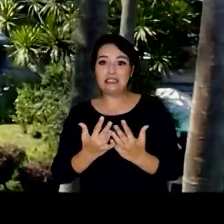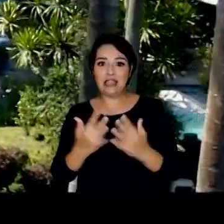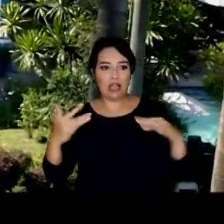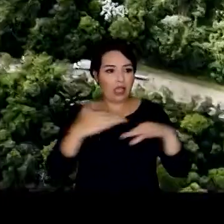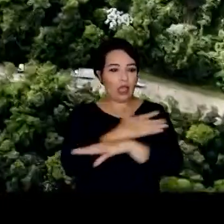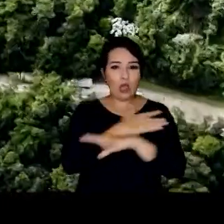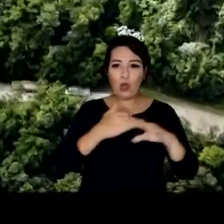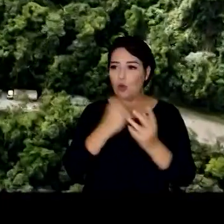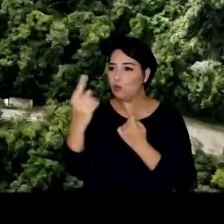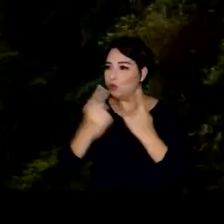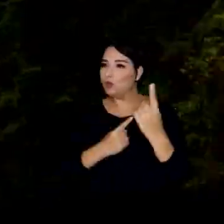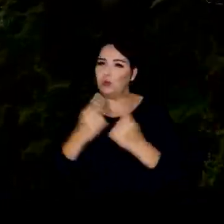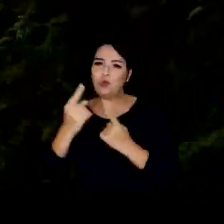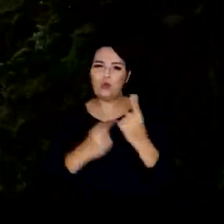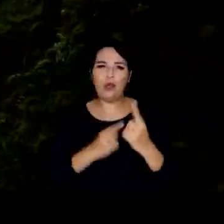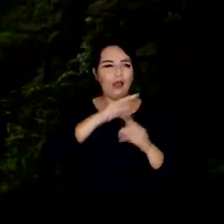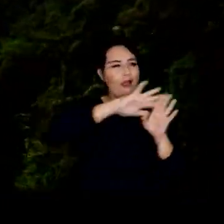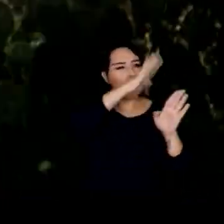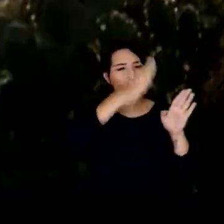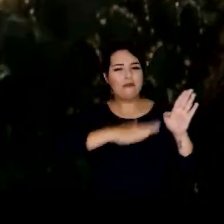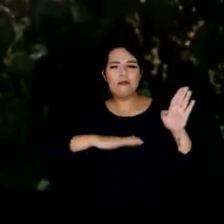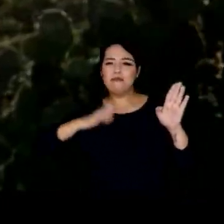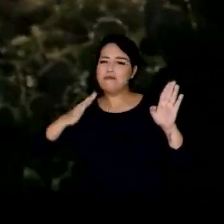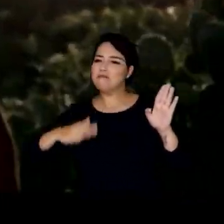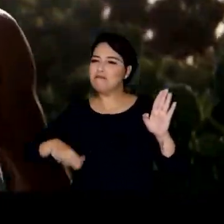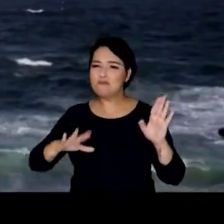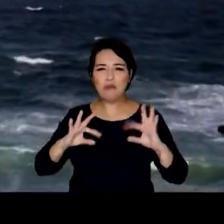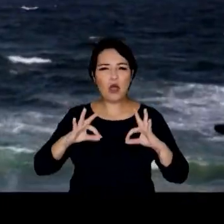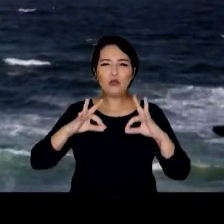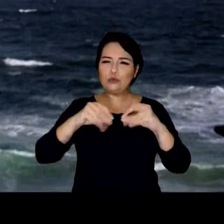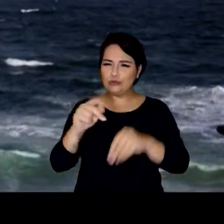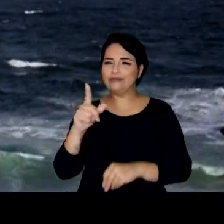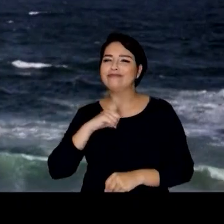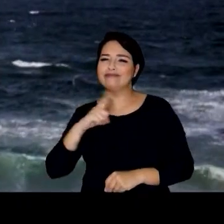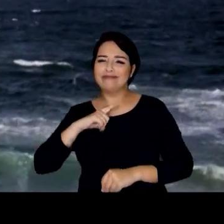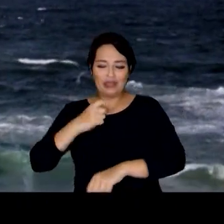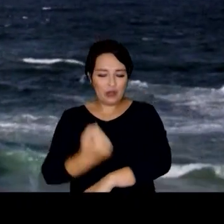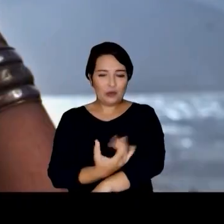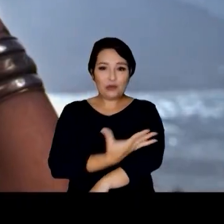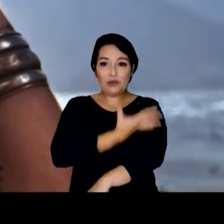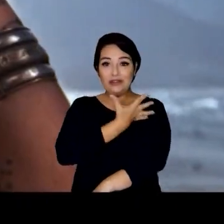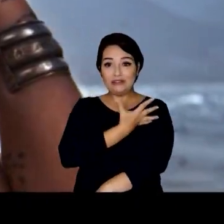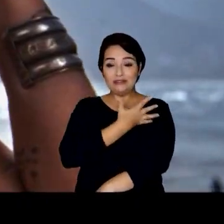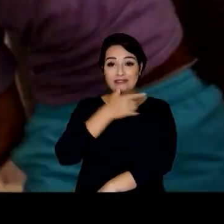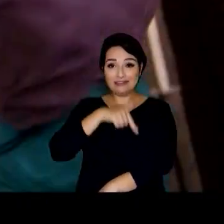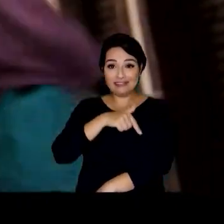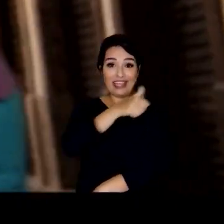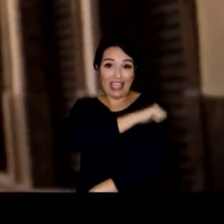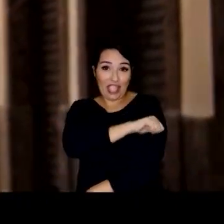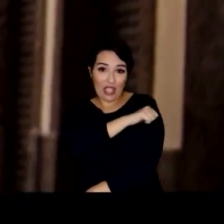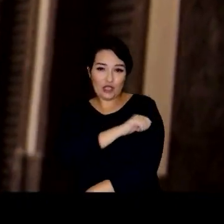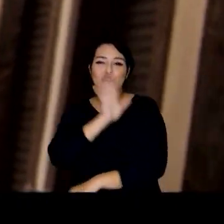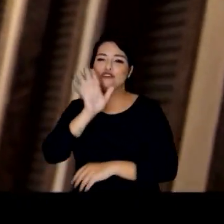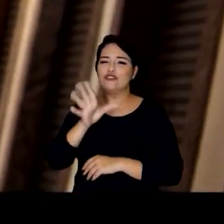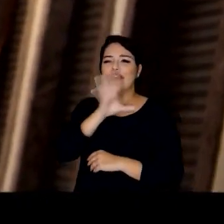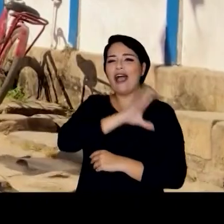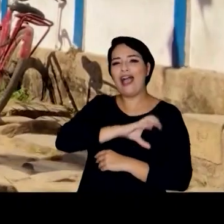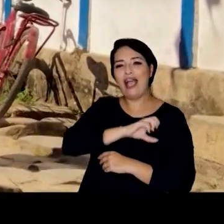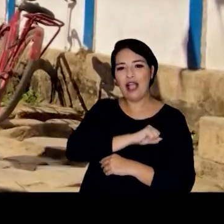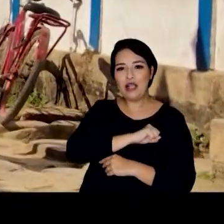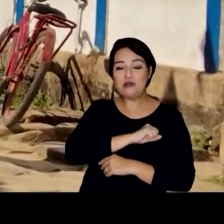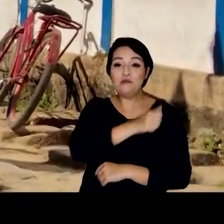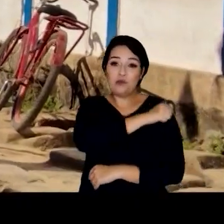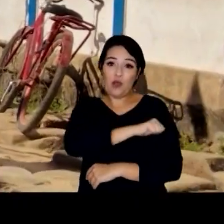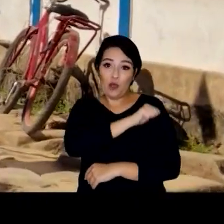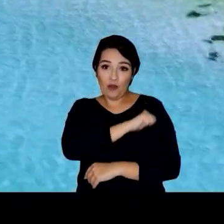apaixonar. Cidades, maravilhas, campo, mata, serra e trilha. Em estado de emoção. Tem o Rio de Janeiro que você já